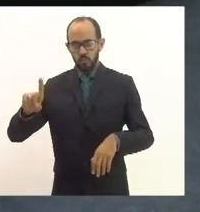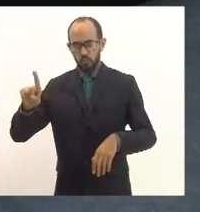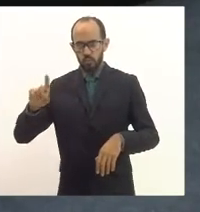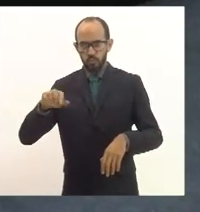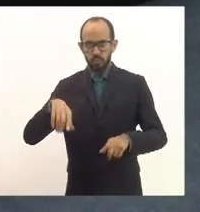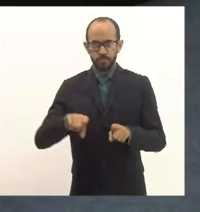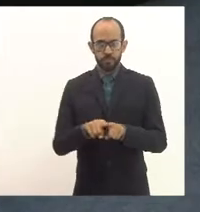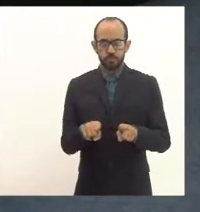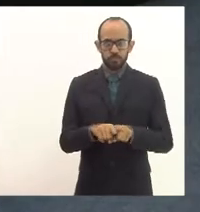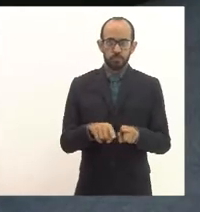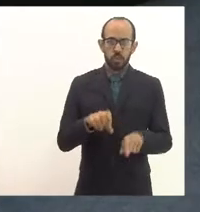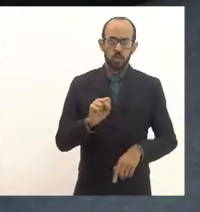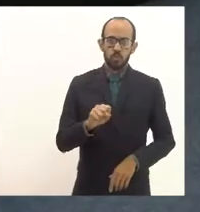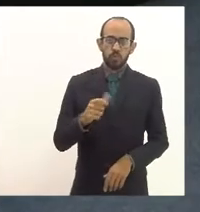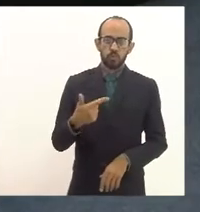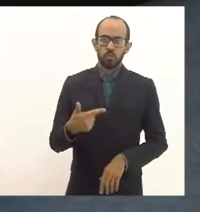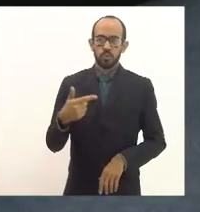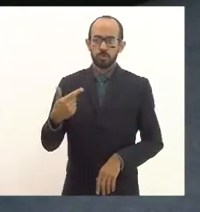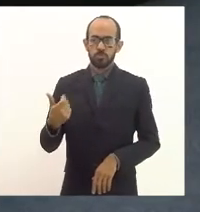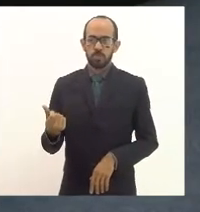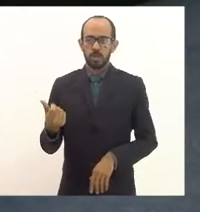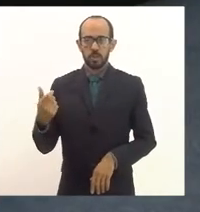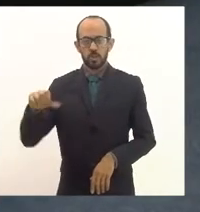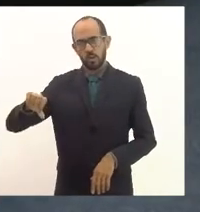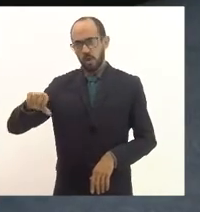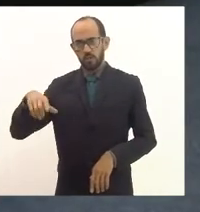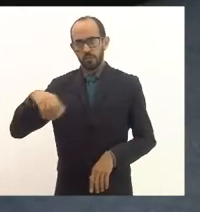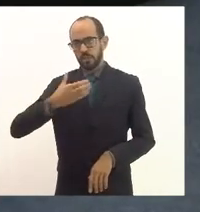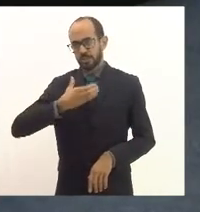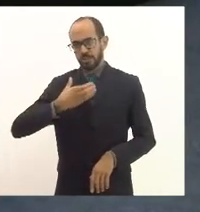Lei 8269, de dezembro de 18.